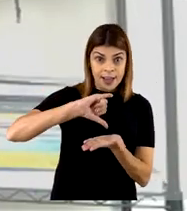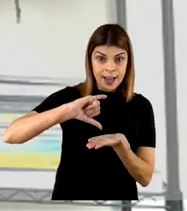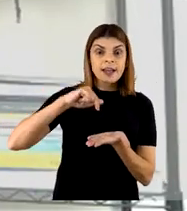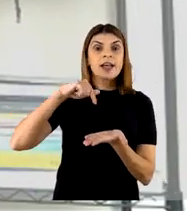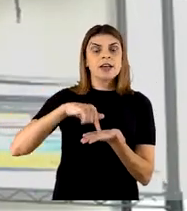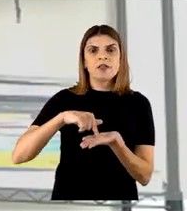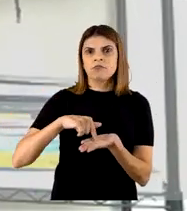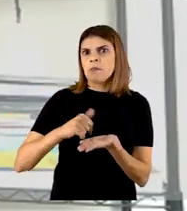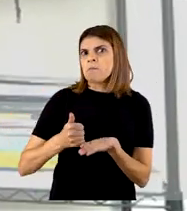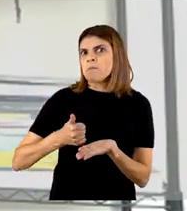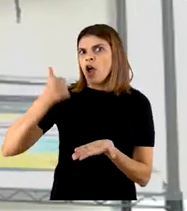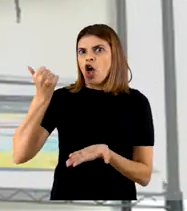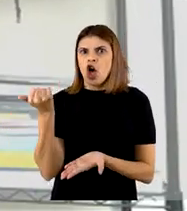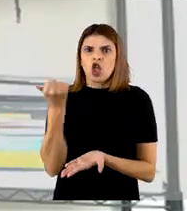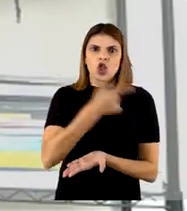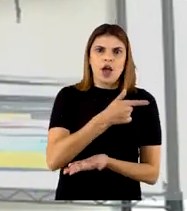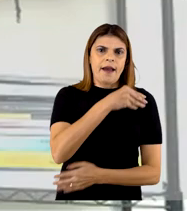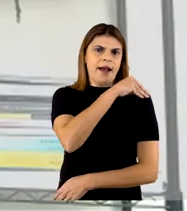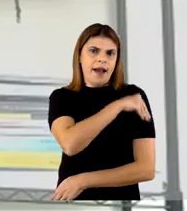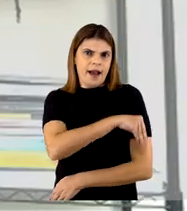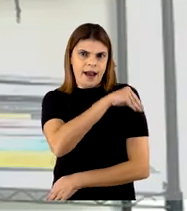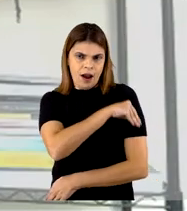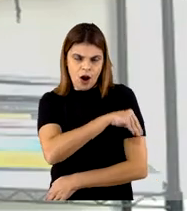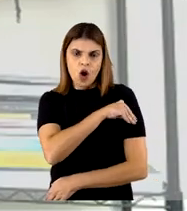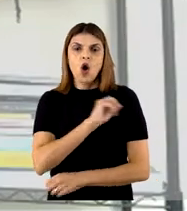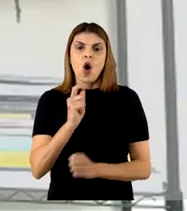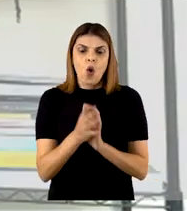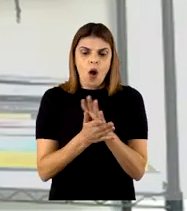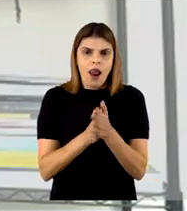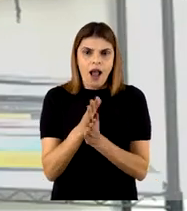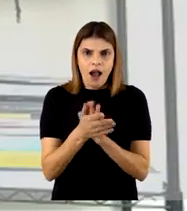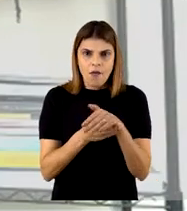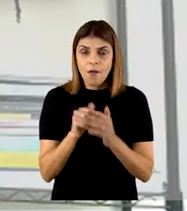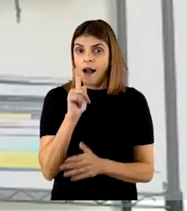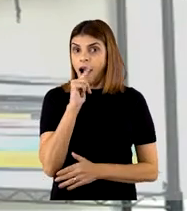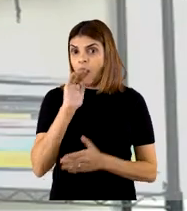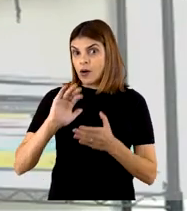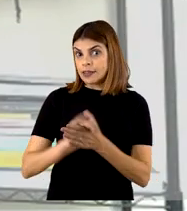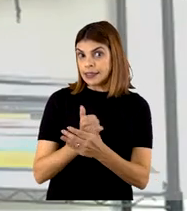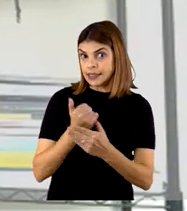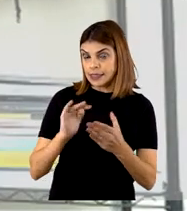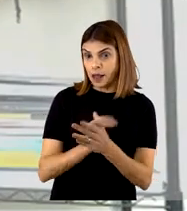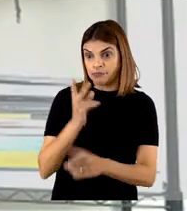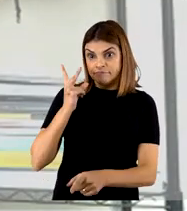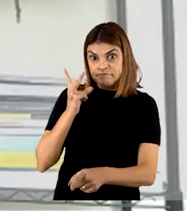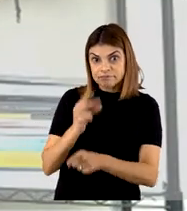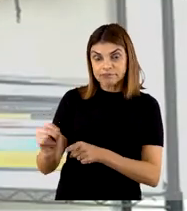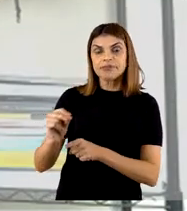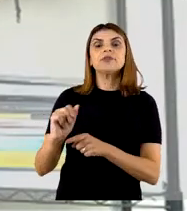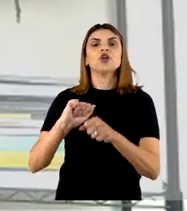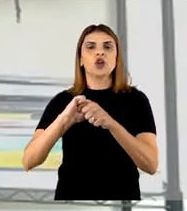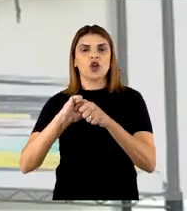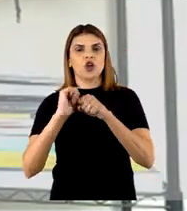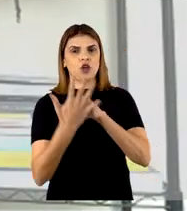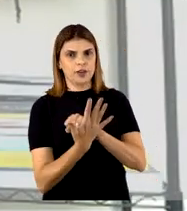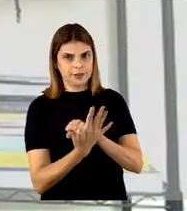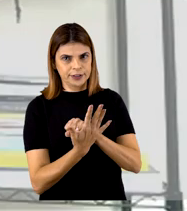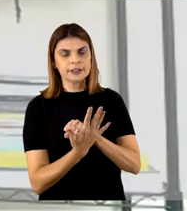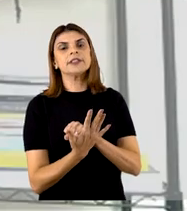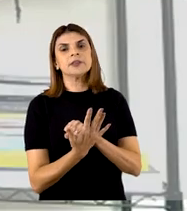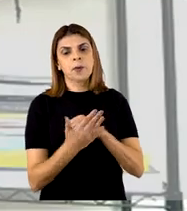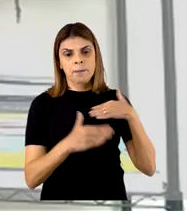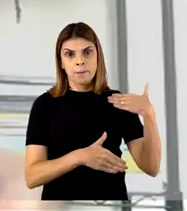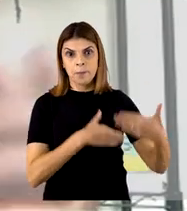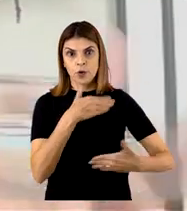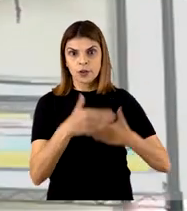mais eficaz que o álcool gel ou que a lavagem das mãos com água e sabão no combate aí ao coronavírus